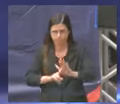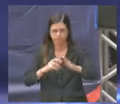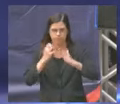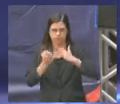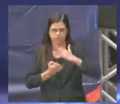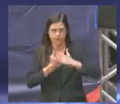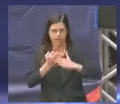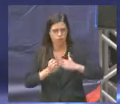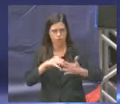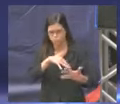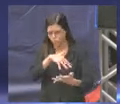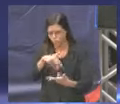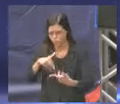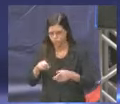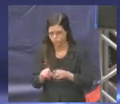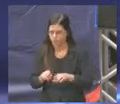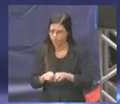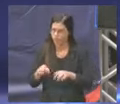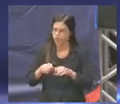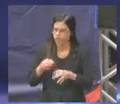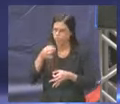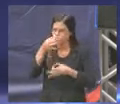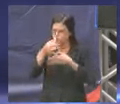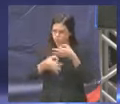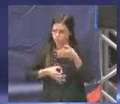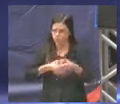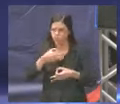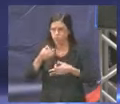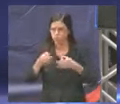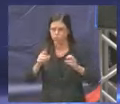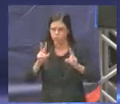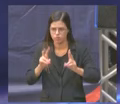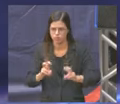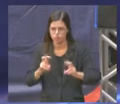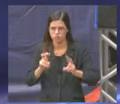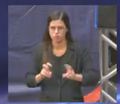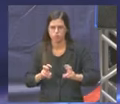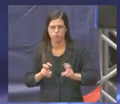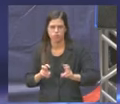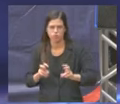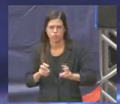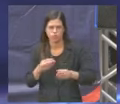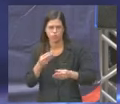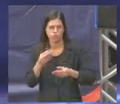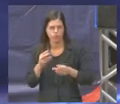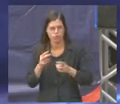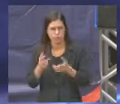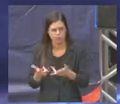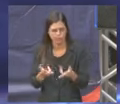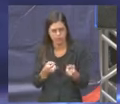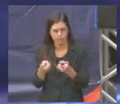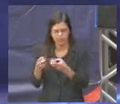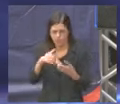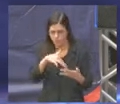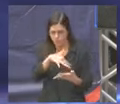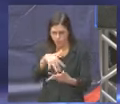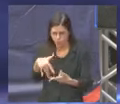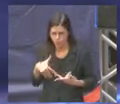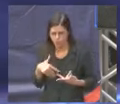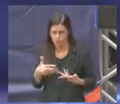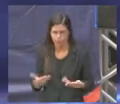estão fazendo várias sugestões sobre o que a gente vê no mundo para tornar um pouco desse mundo melhor. Tá?